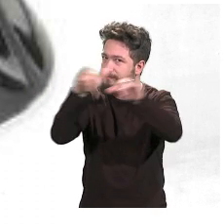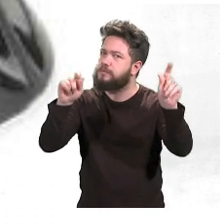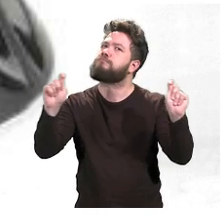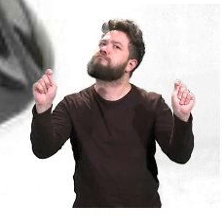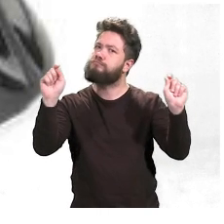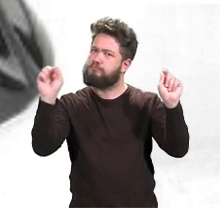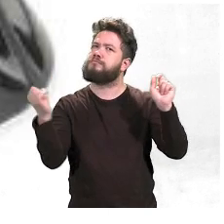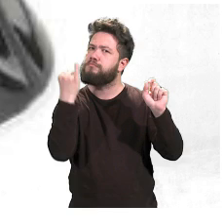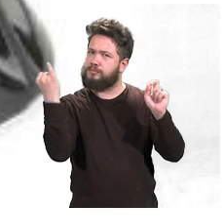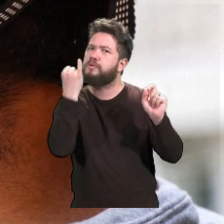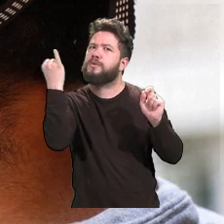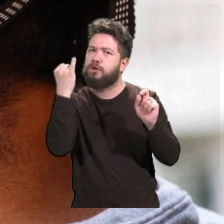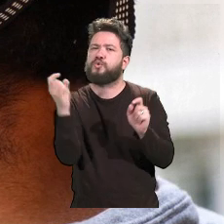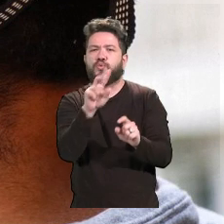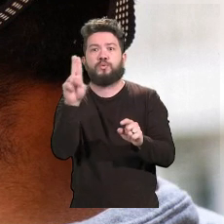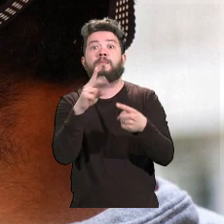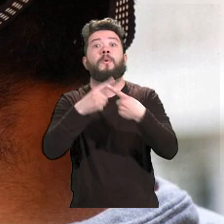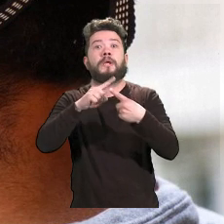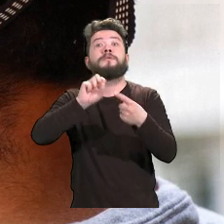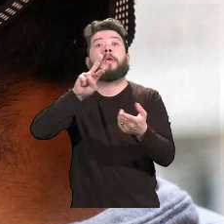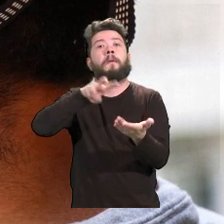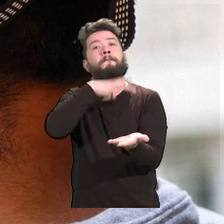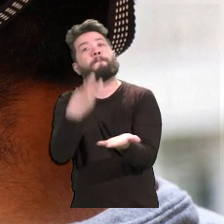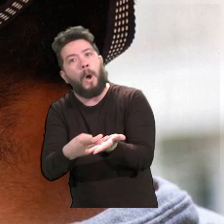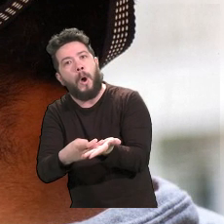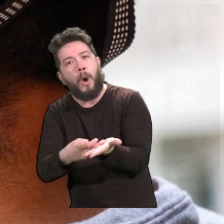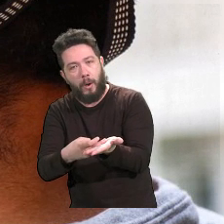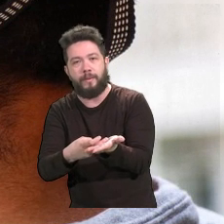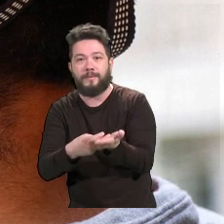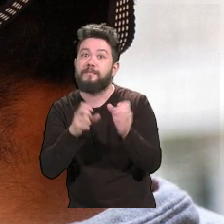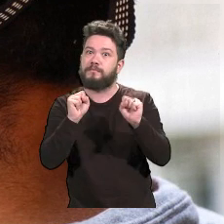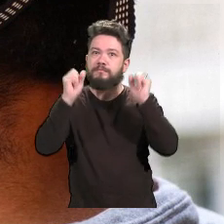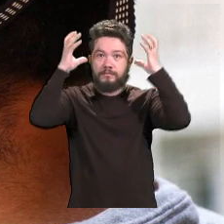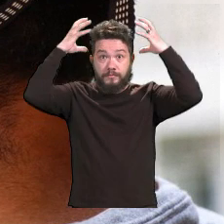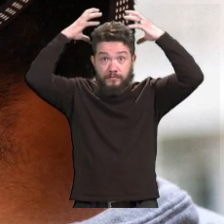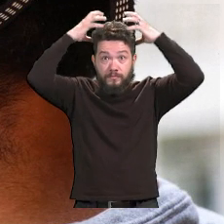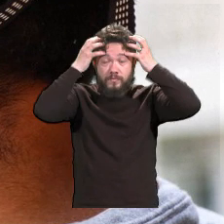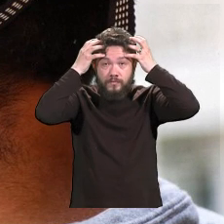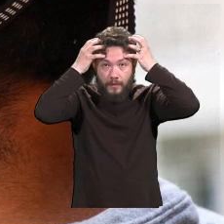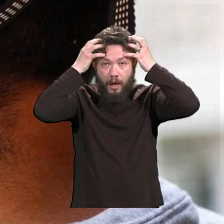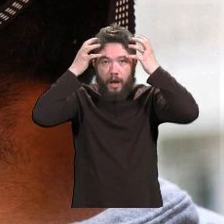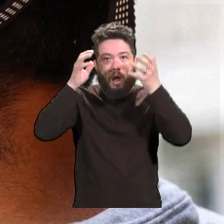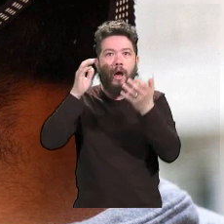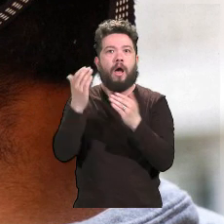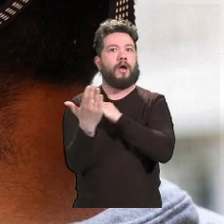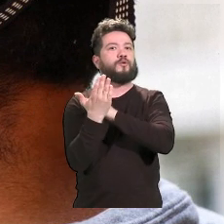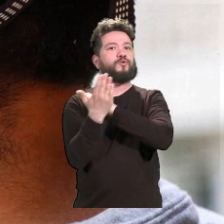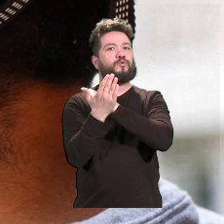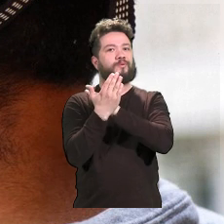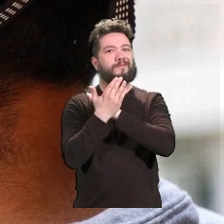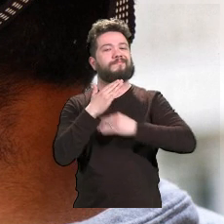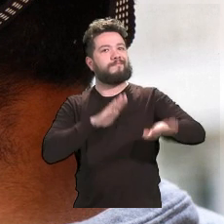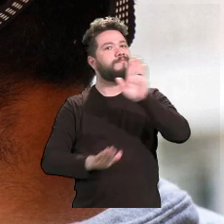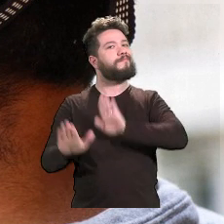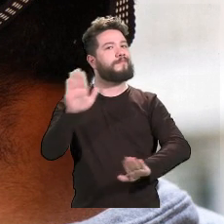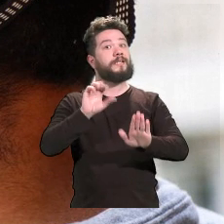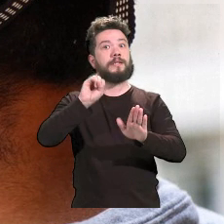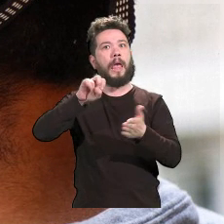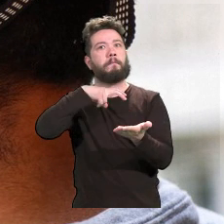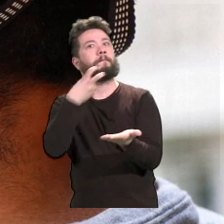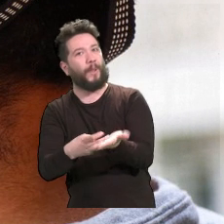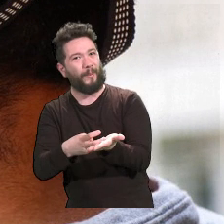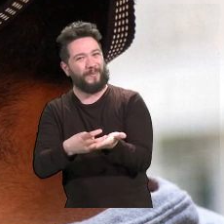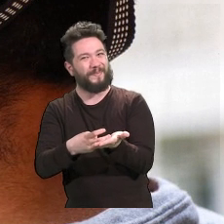é fortemente recomendável sua utilização, já que as quedas de bike são muito frequentes e o capacete